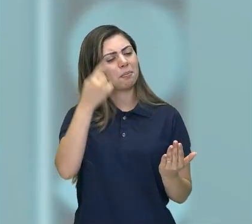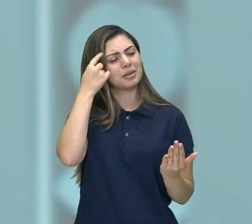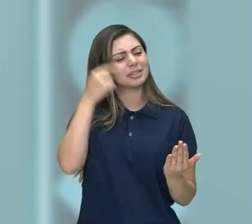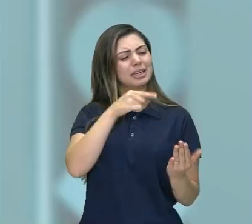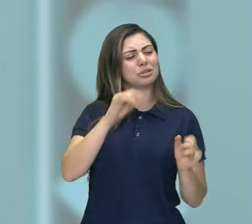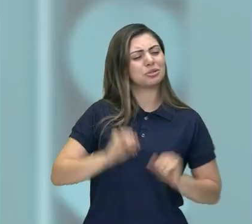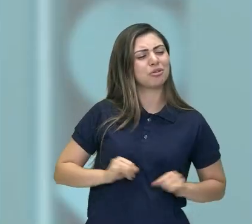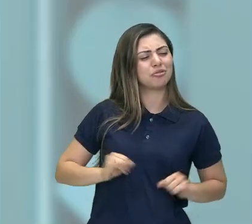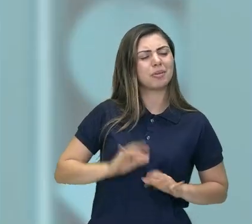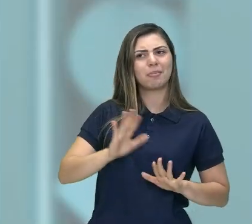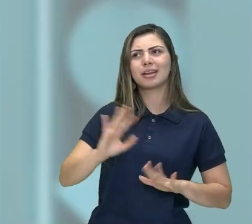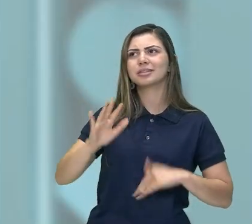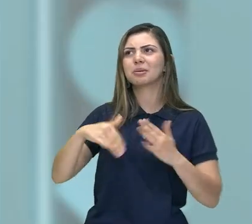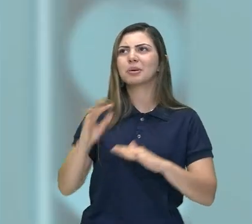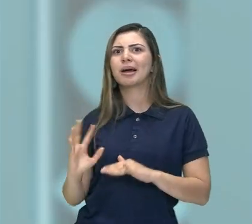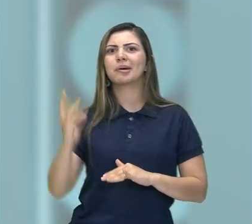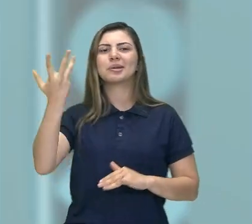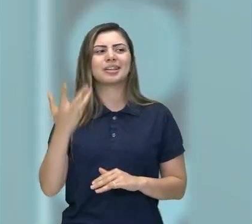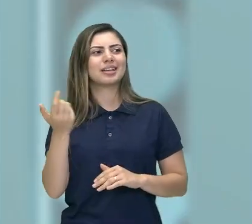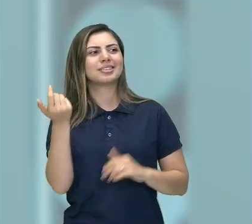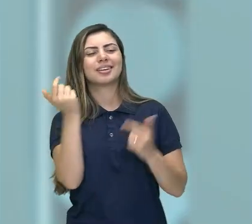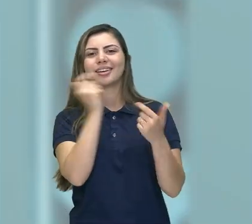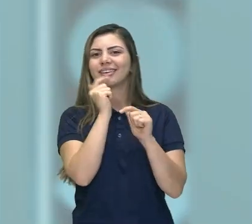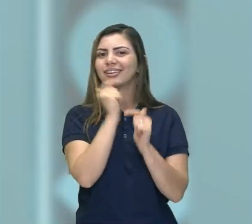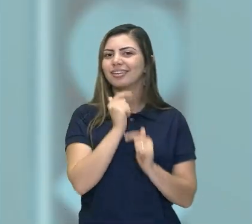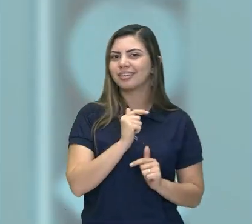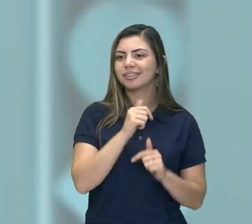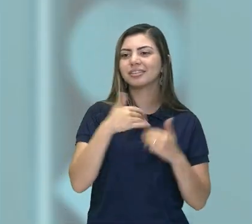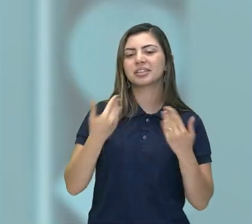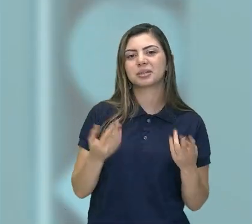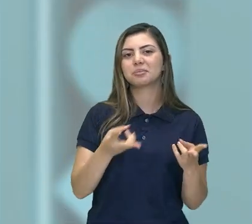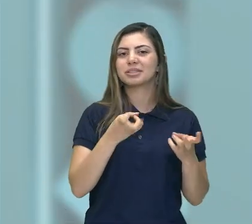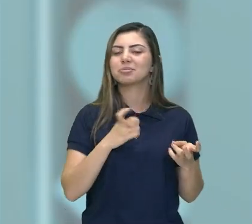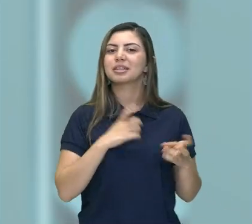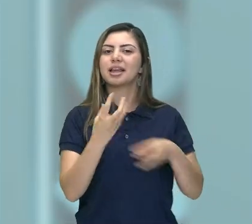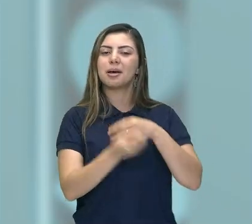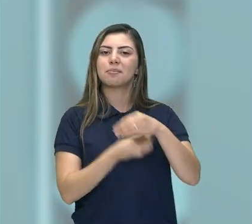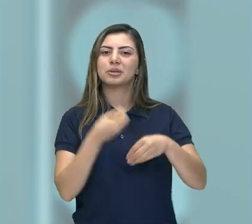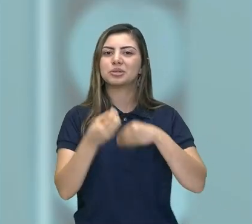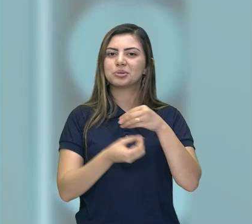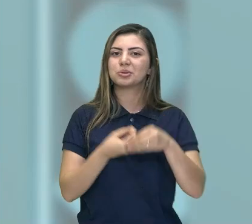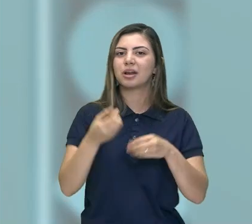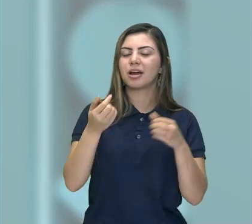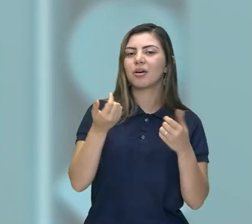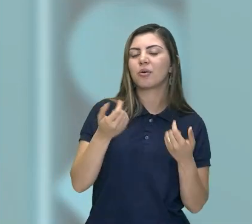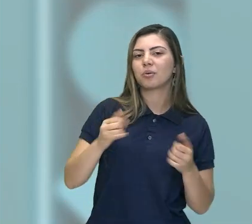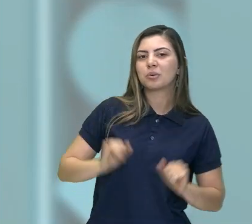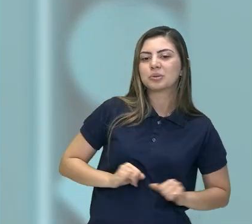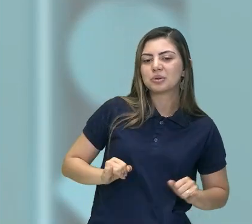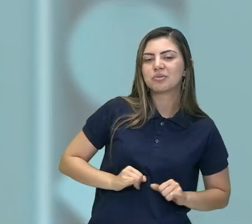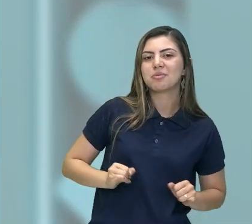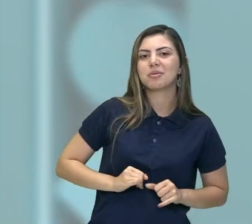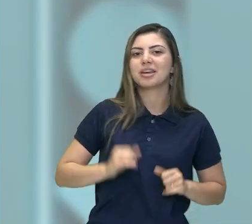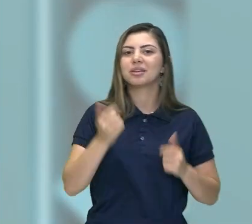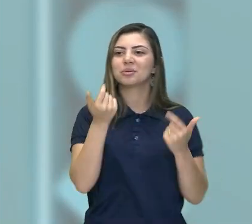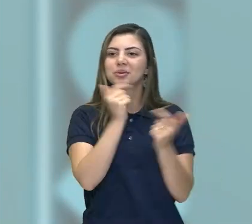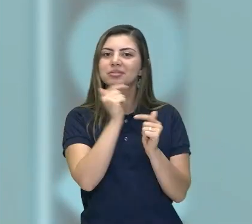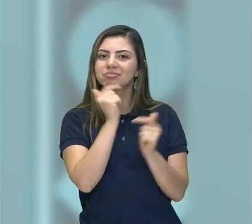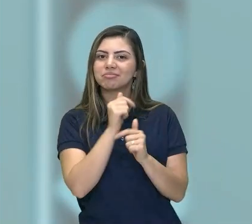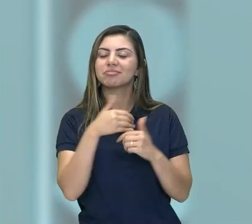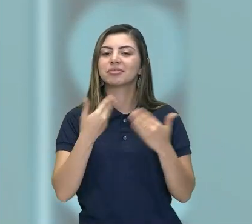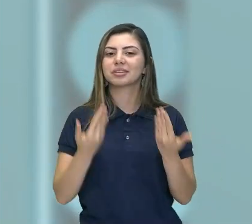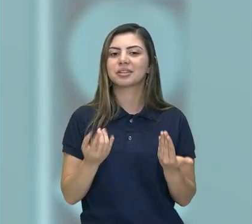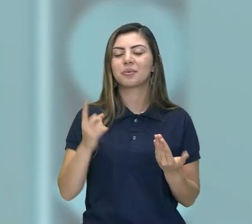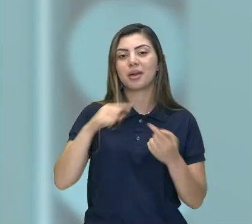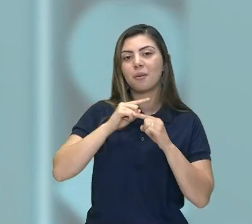Aí acontece uma situação engraçada, uma reviravolta. Então existe essa mistura aí do trágico com o cômico. Inclusive, é uma característica